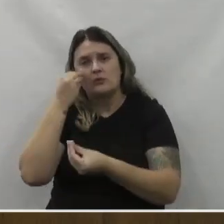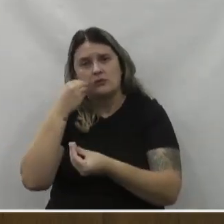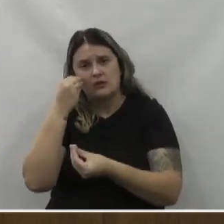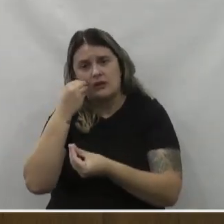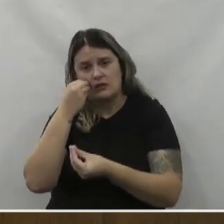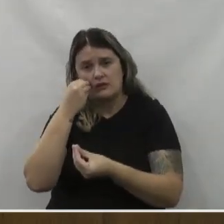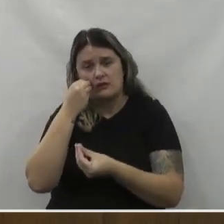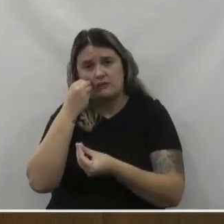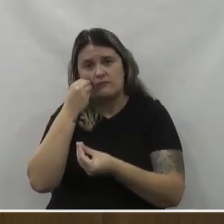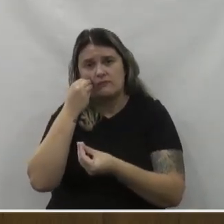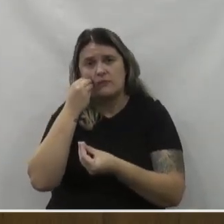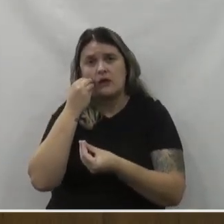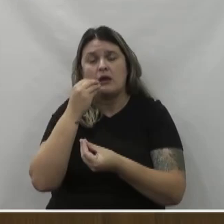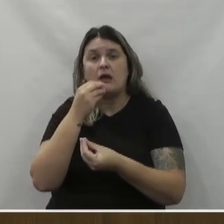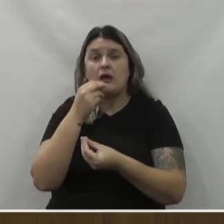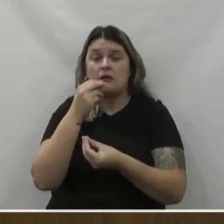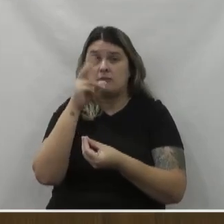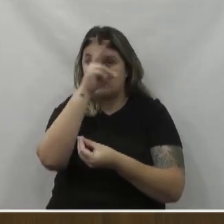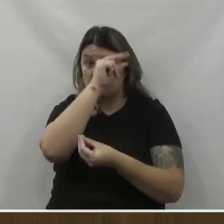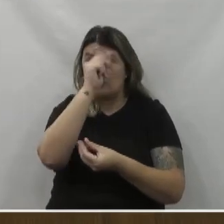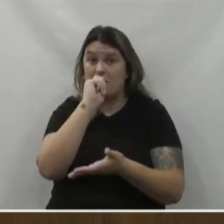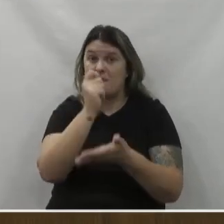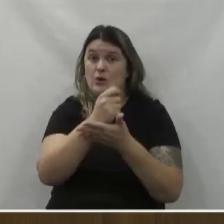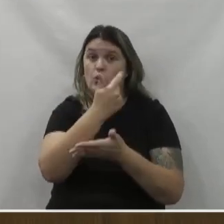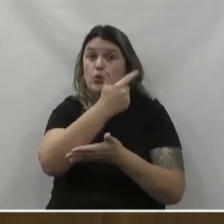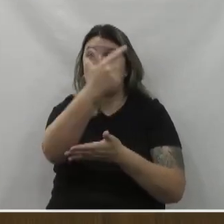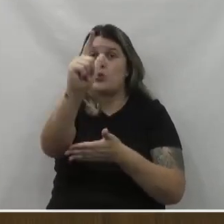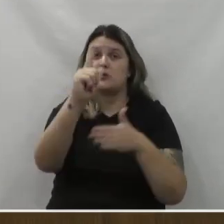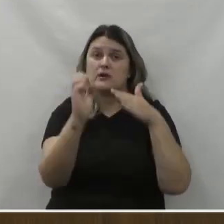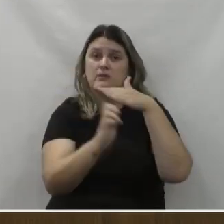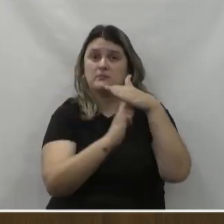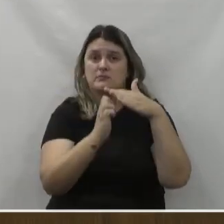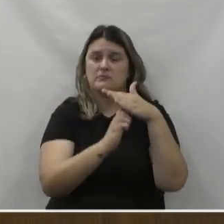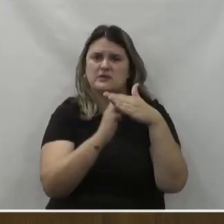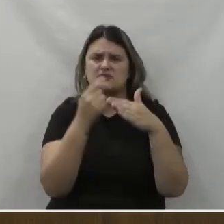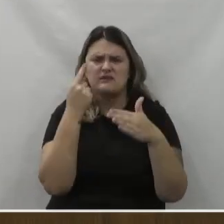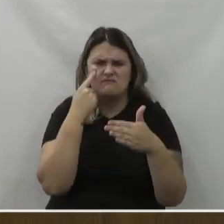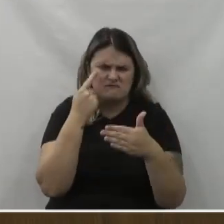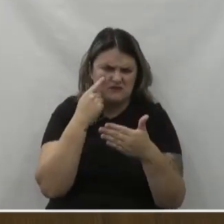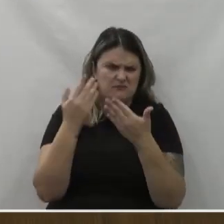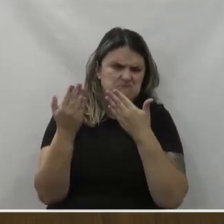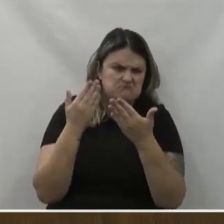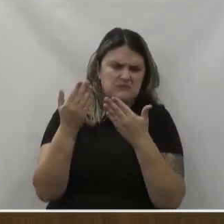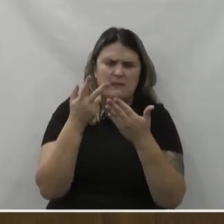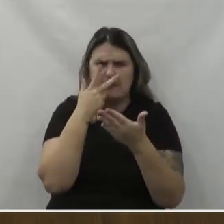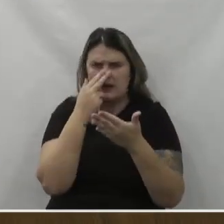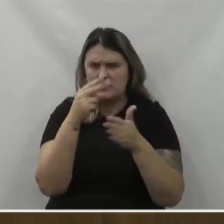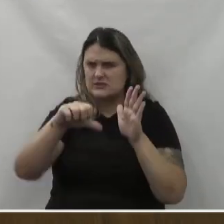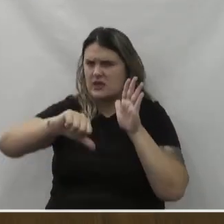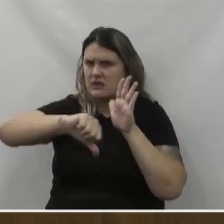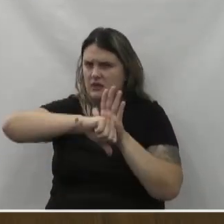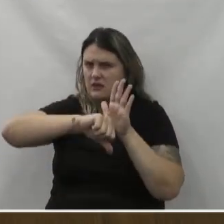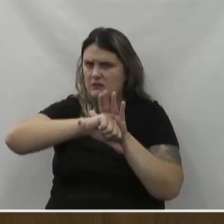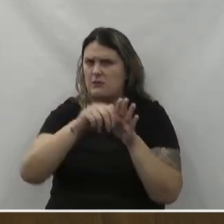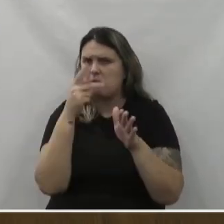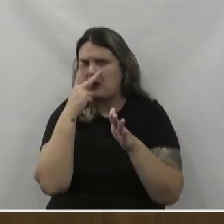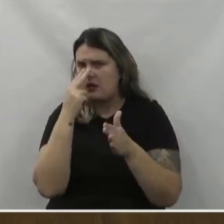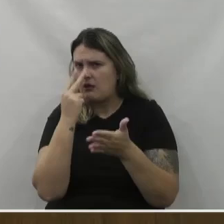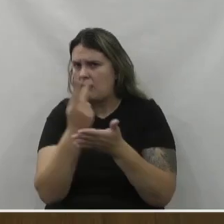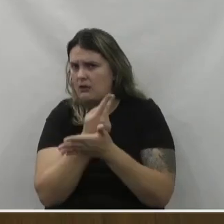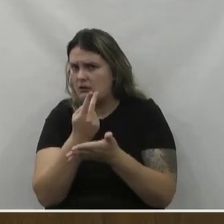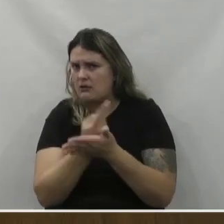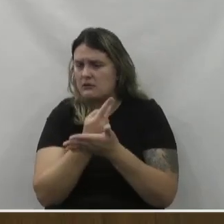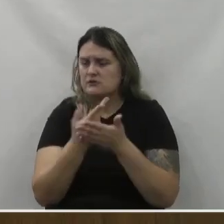pagar ainda uma outra empresa, né, para achar indícios vamos dizer assim, de